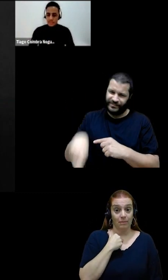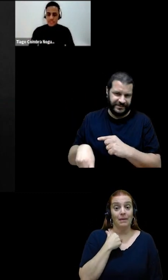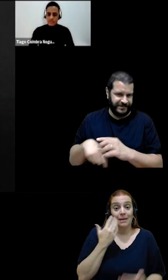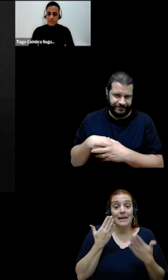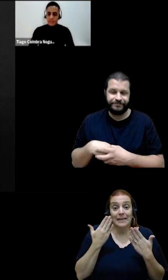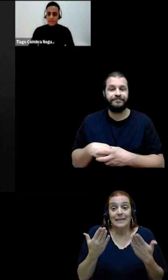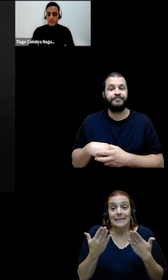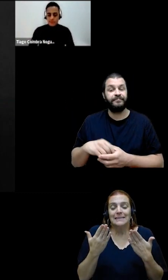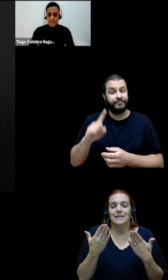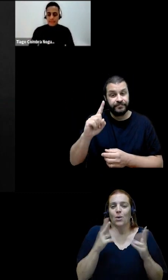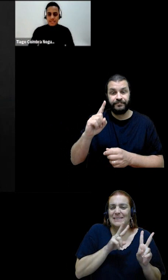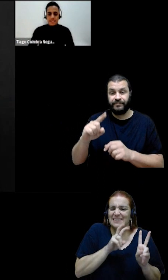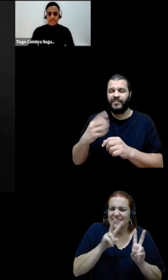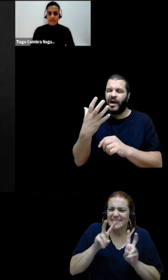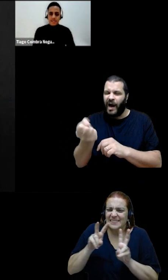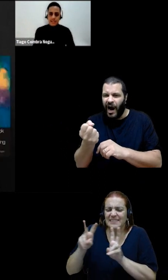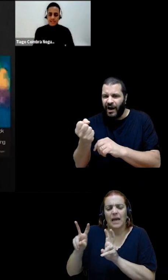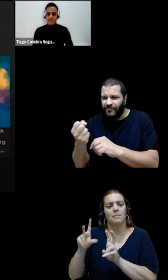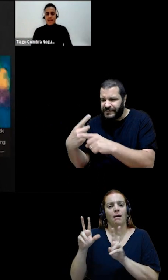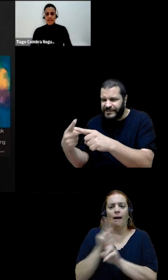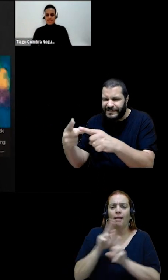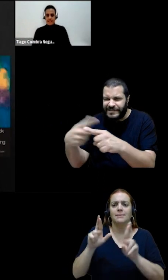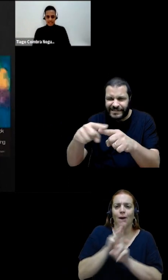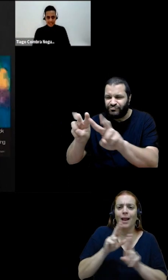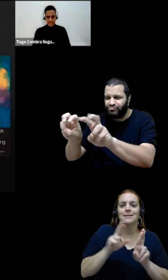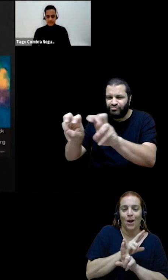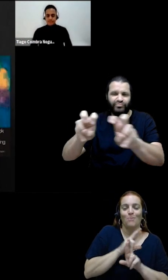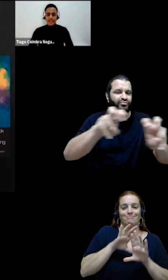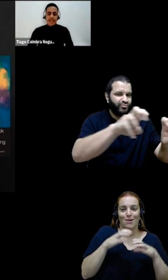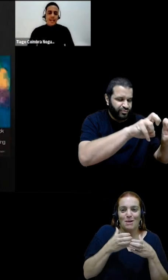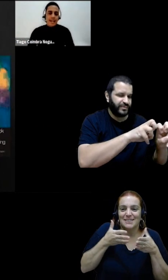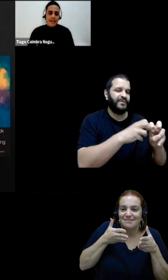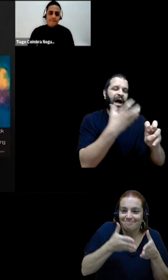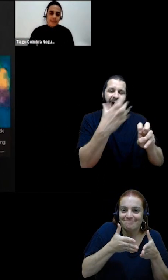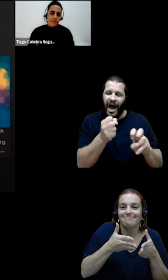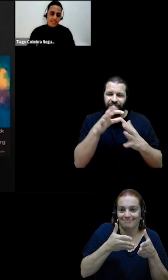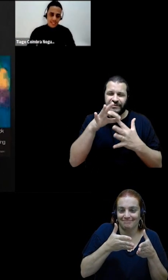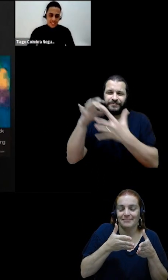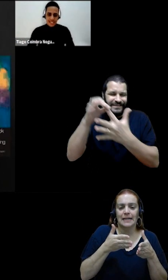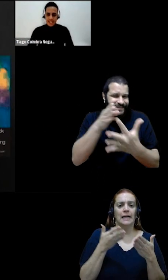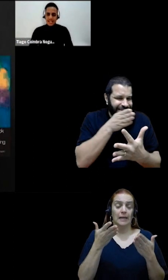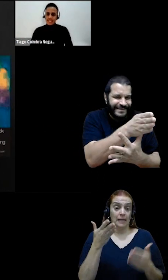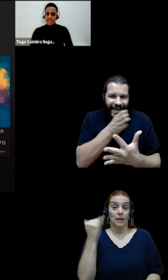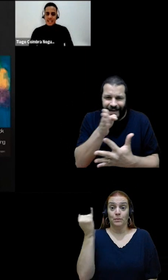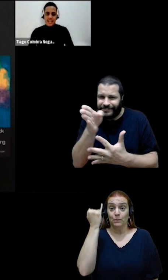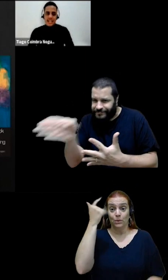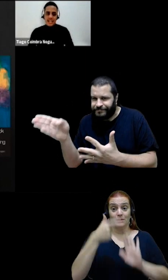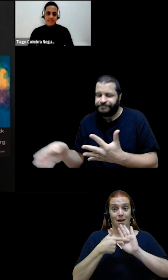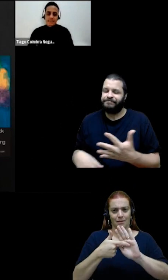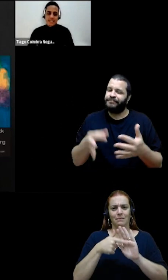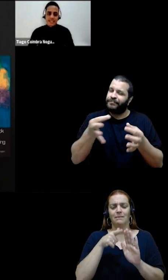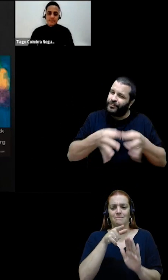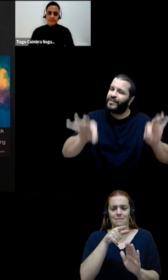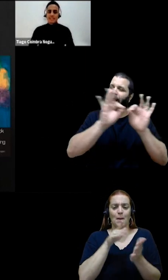por esse motivo também muitos temas estão relacionados a essa realidade. É importante destacar que